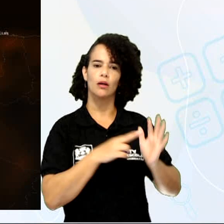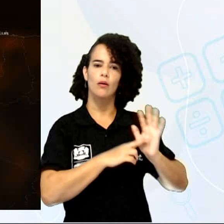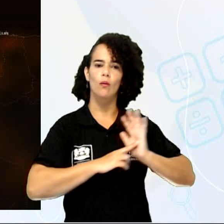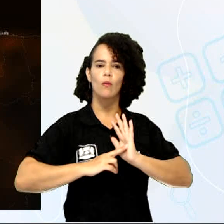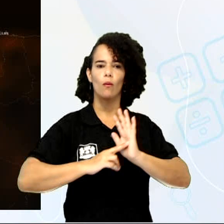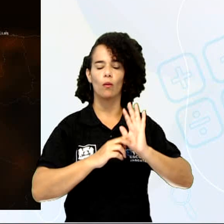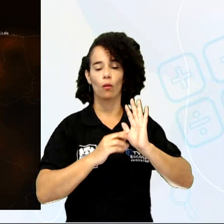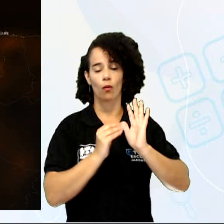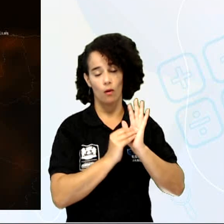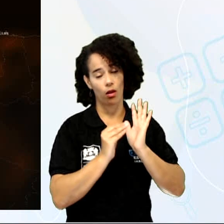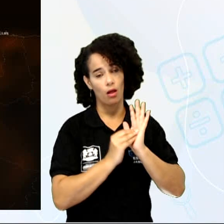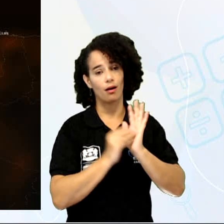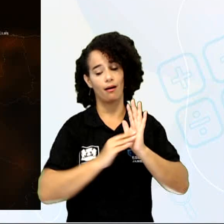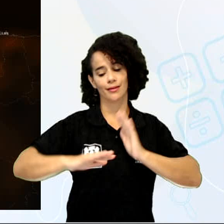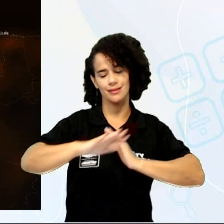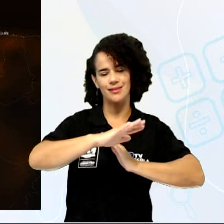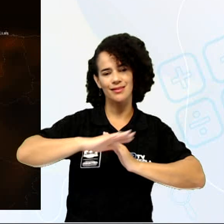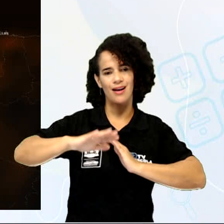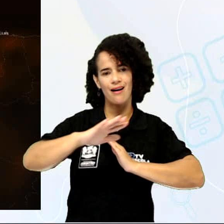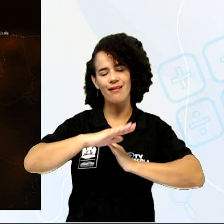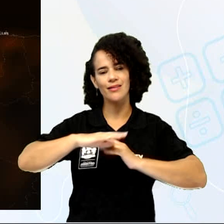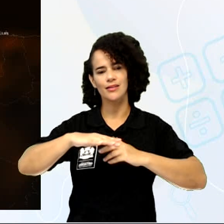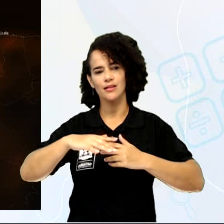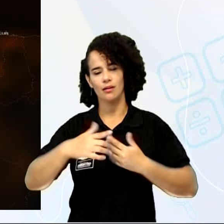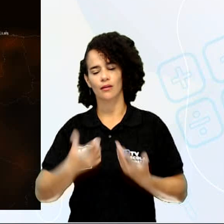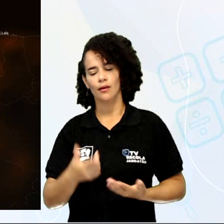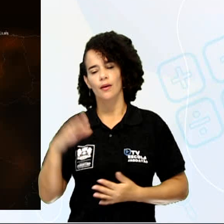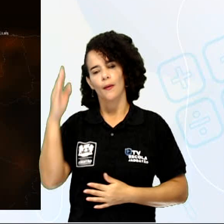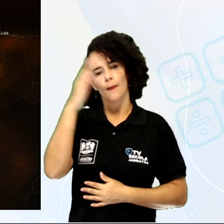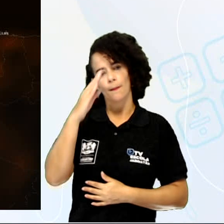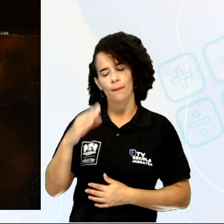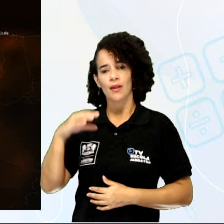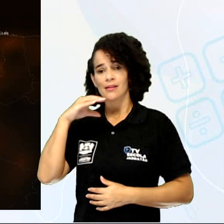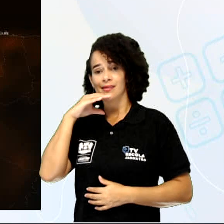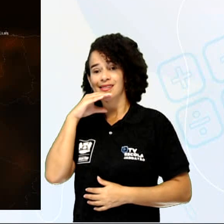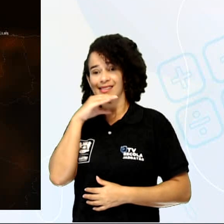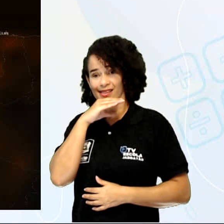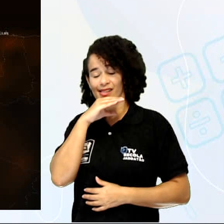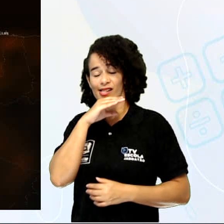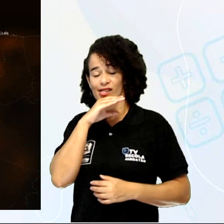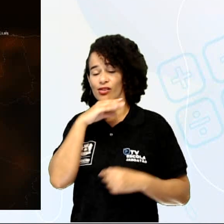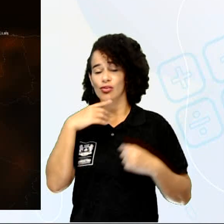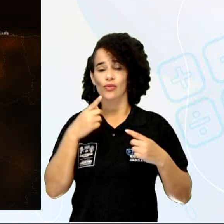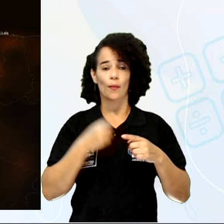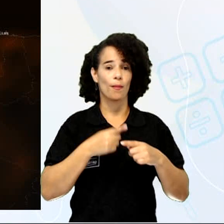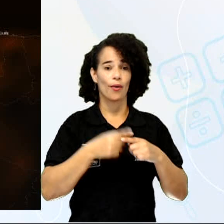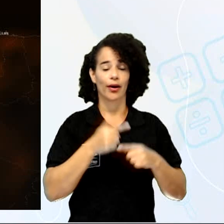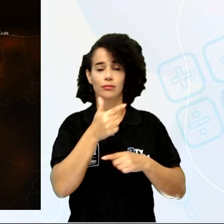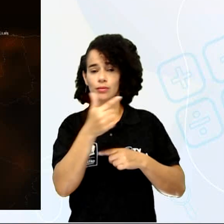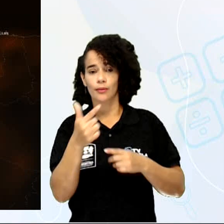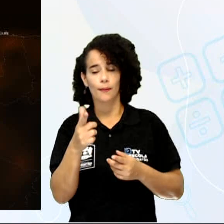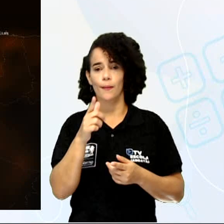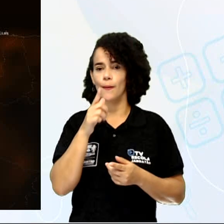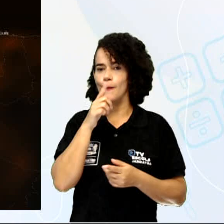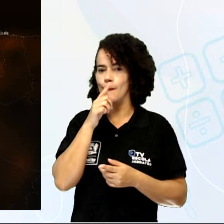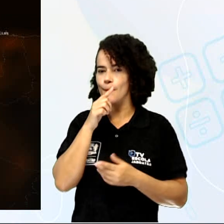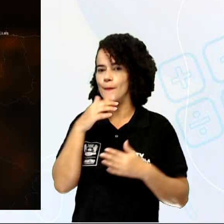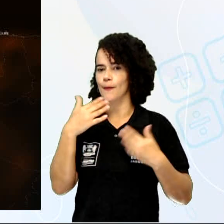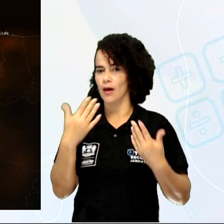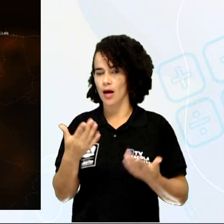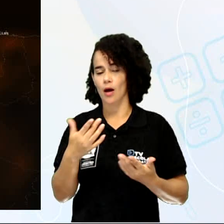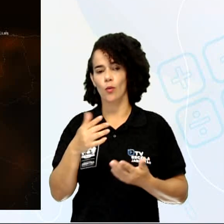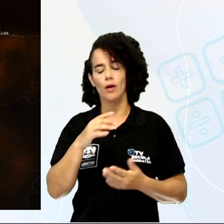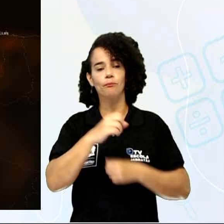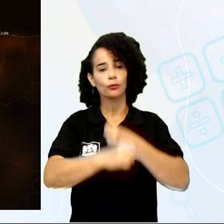as áreas mais quentes do país devido à seca no ano de 2015.